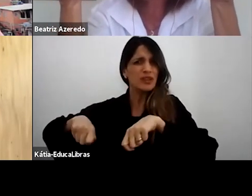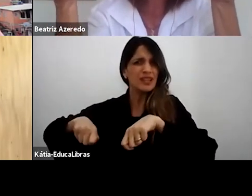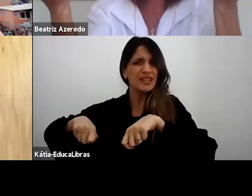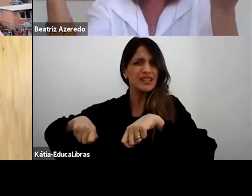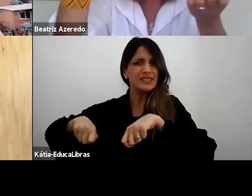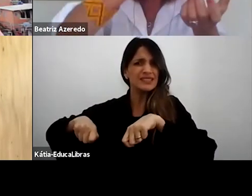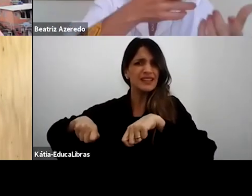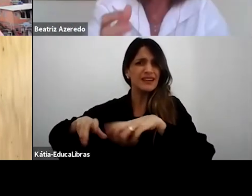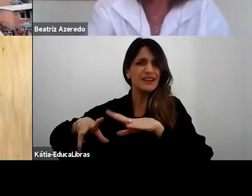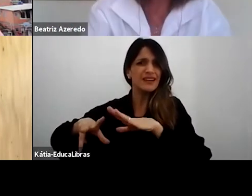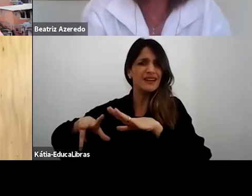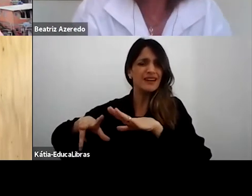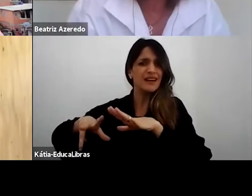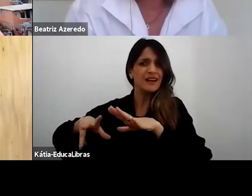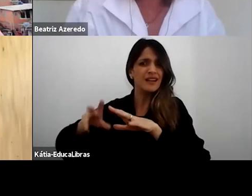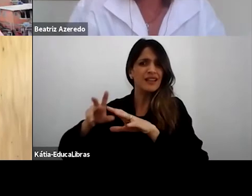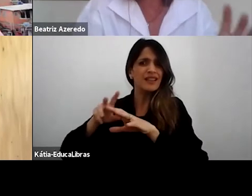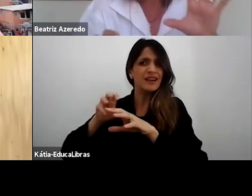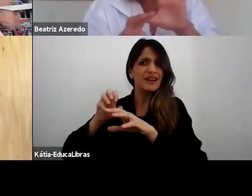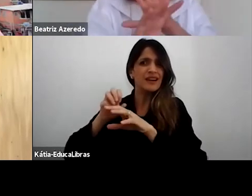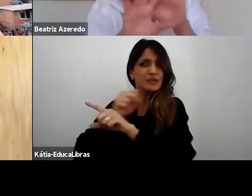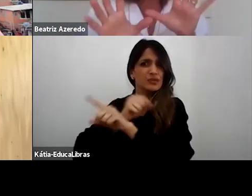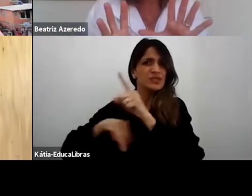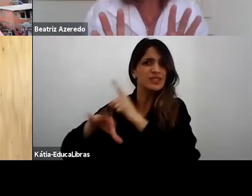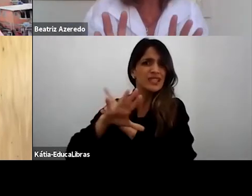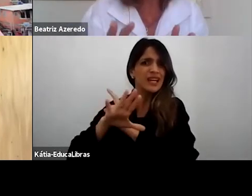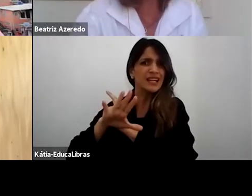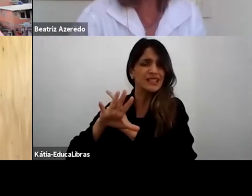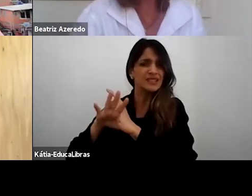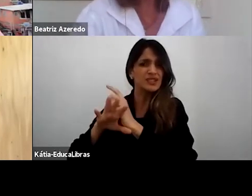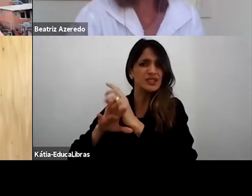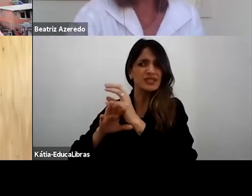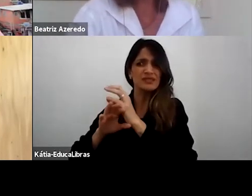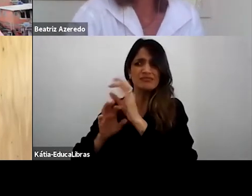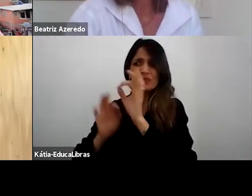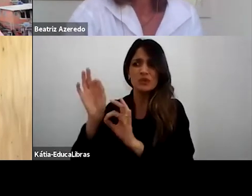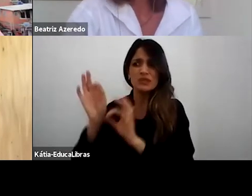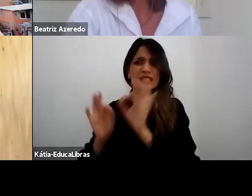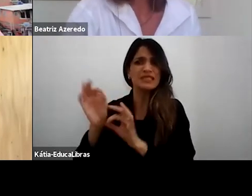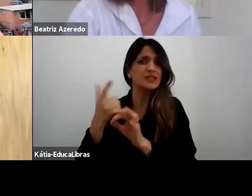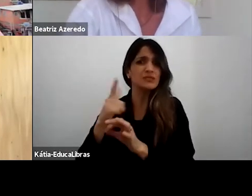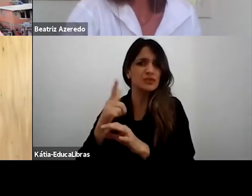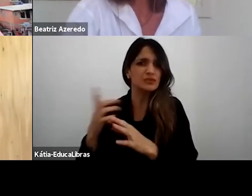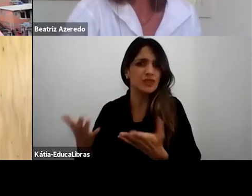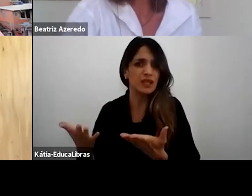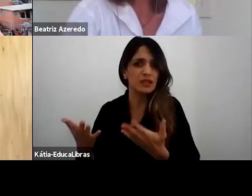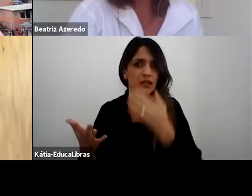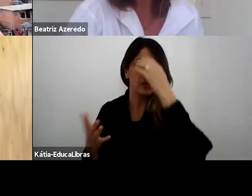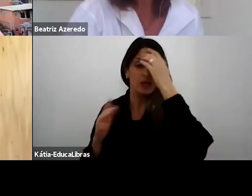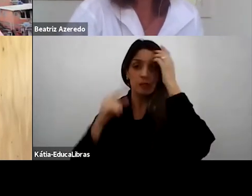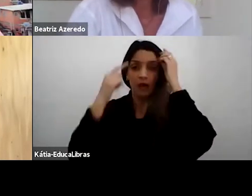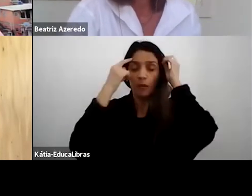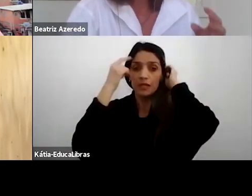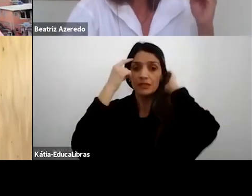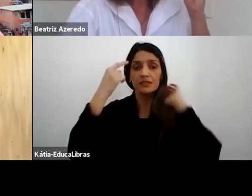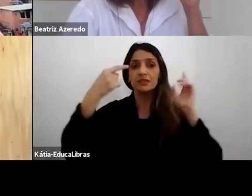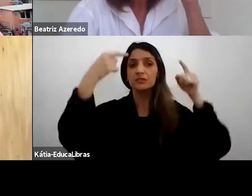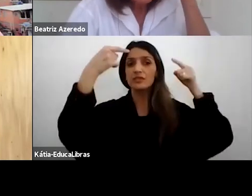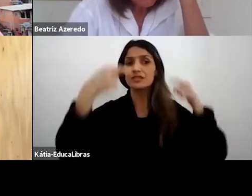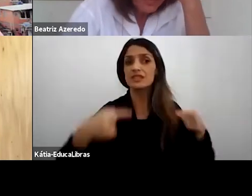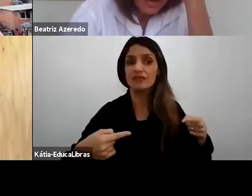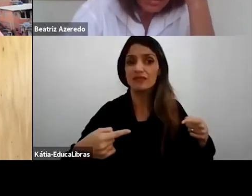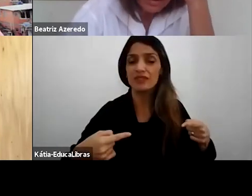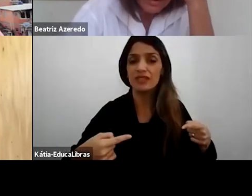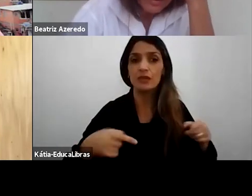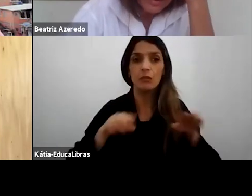muito sobrecarregada, né? Então, eu acho que essa questão aí é central. E, assim, pensando em desafio, eu acho que